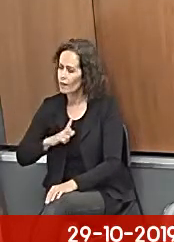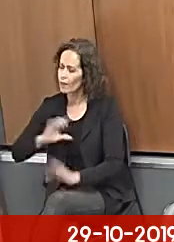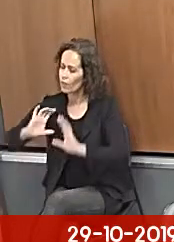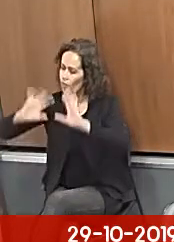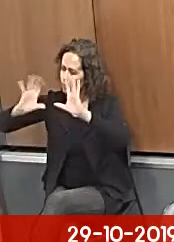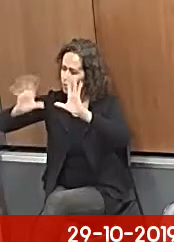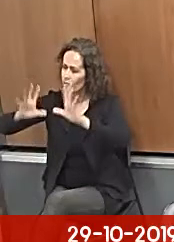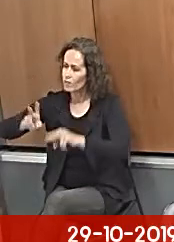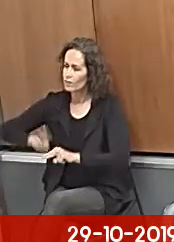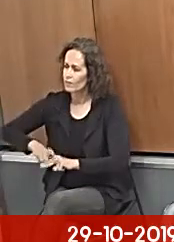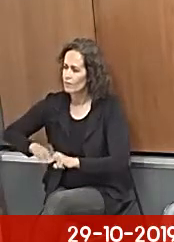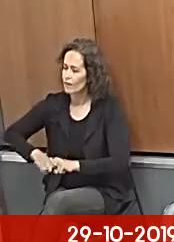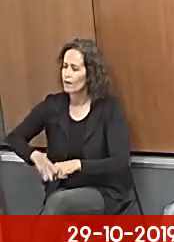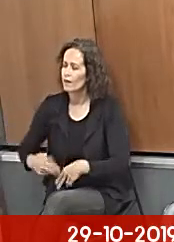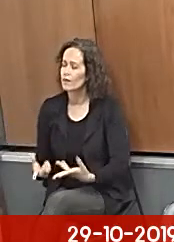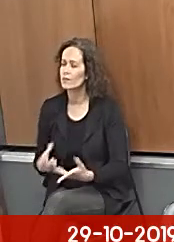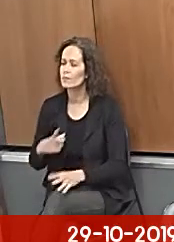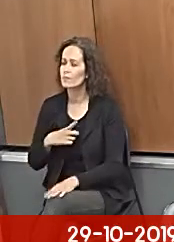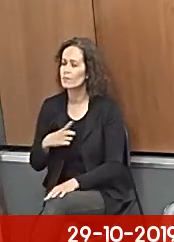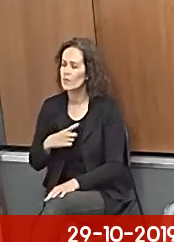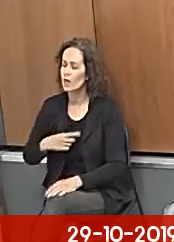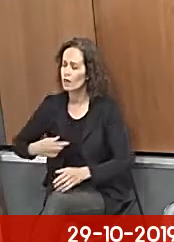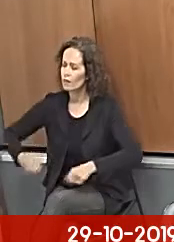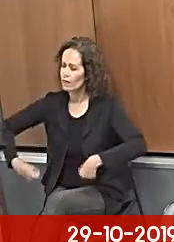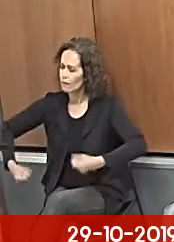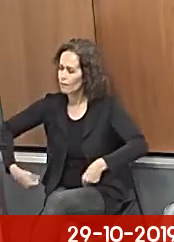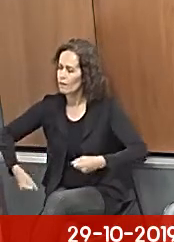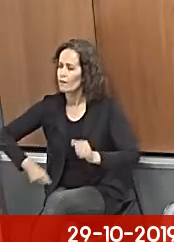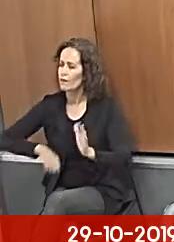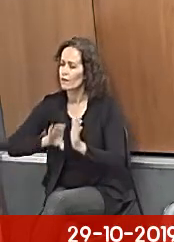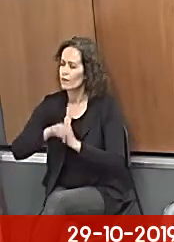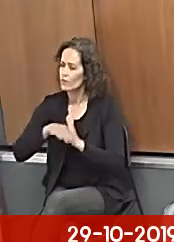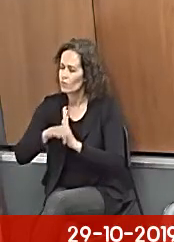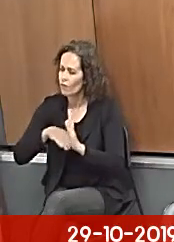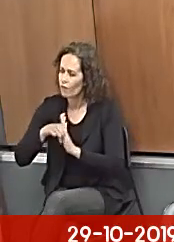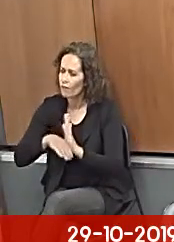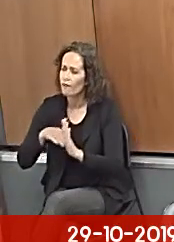tem a bocha paralímpica, o rugby em cadeira de rodas.